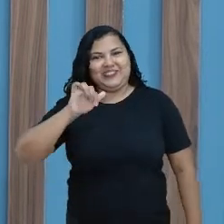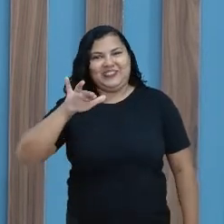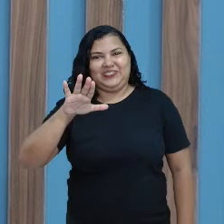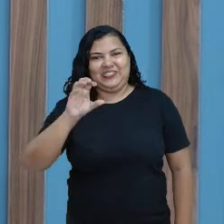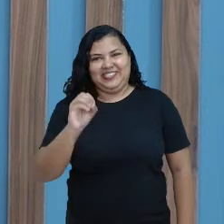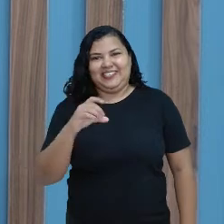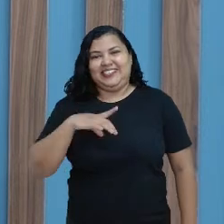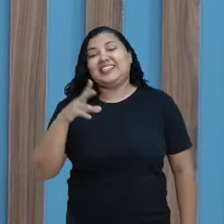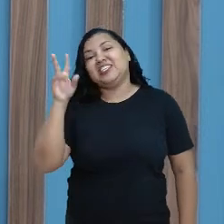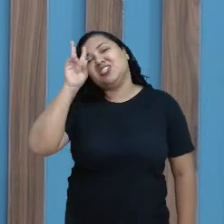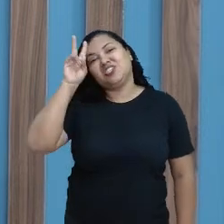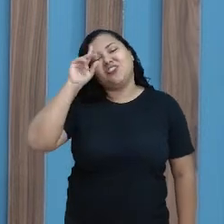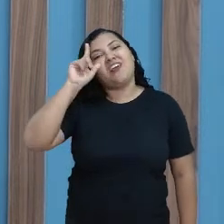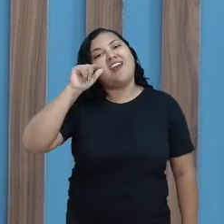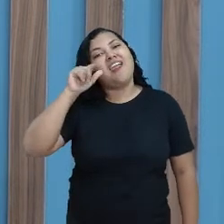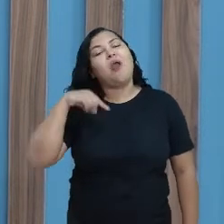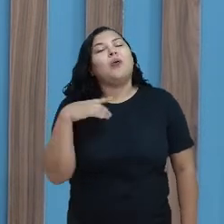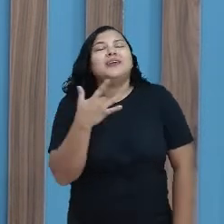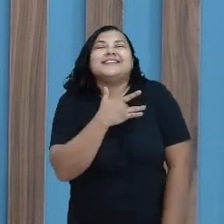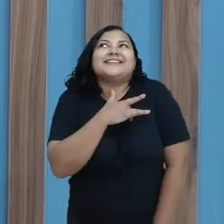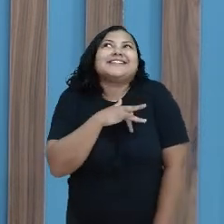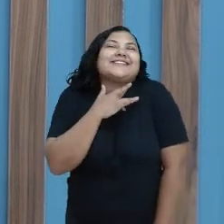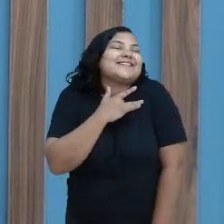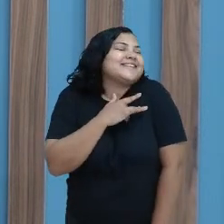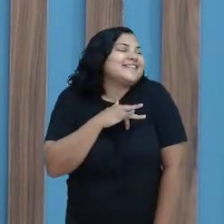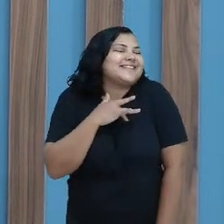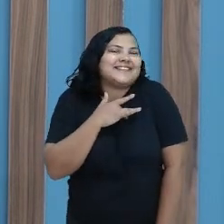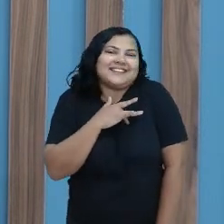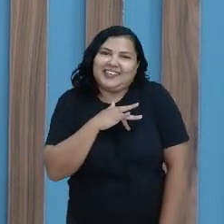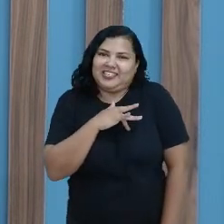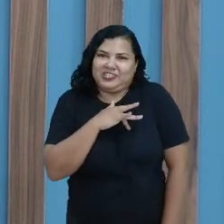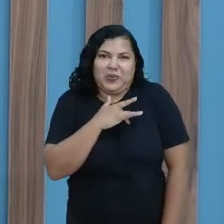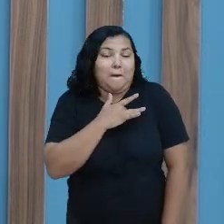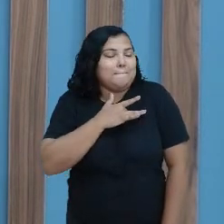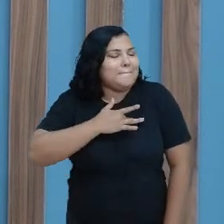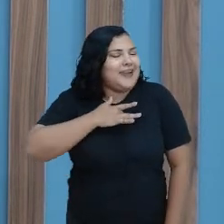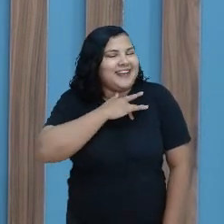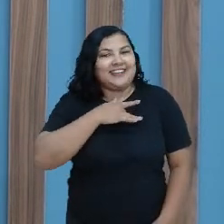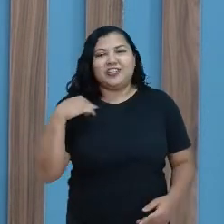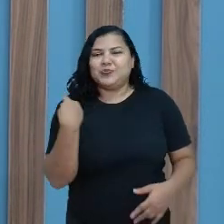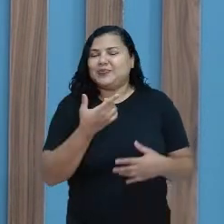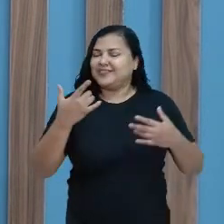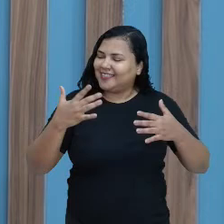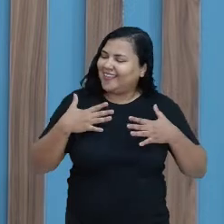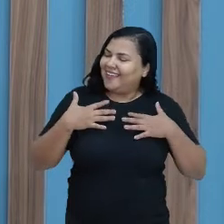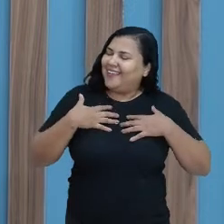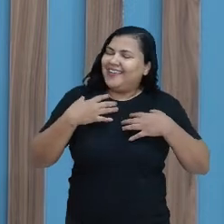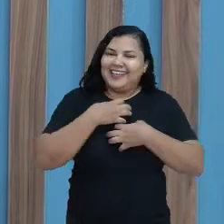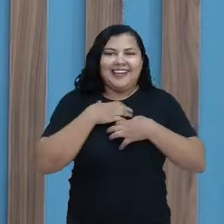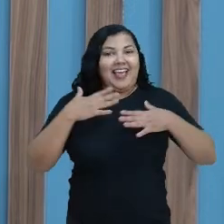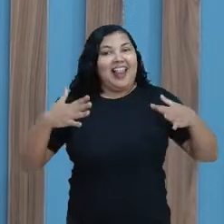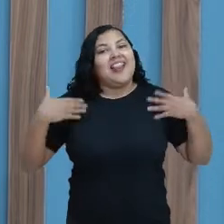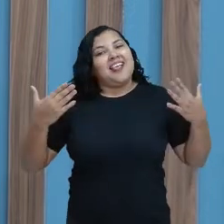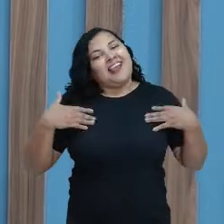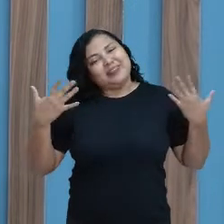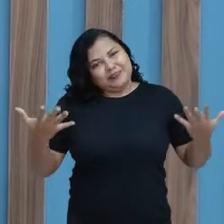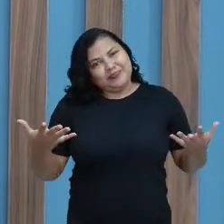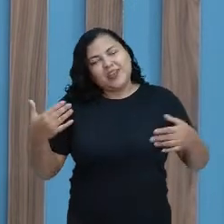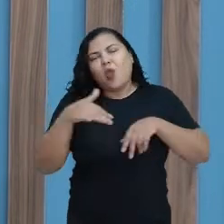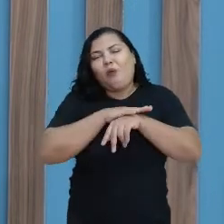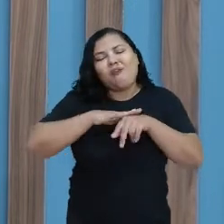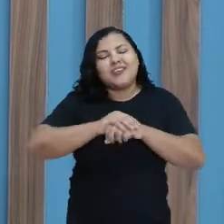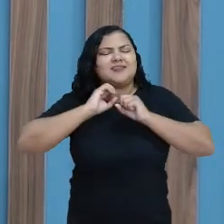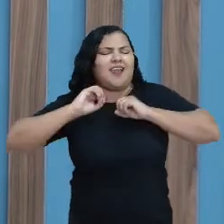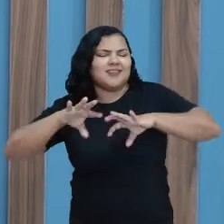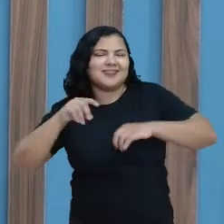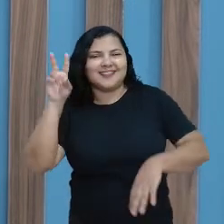E História é uma paixão que nos diverte, né? Então eu digo a vocês que falar com vocês sobre História